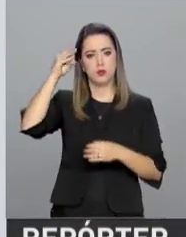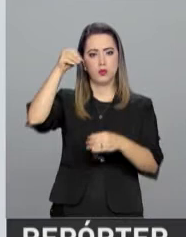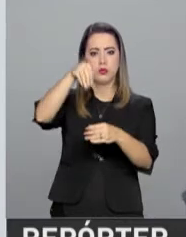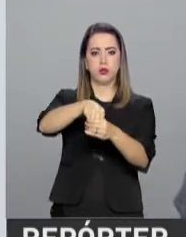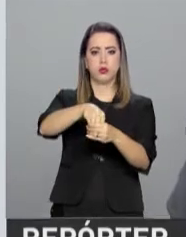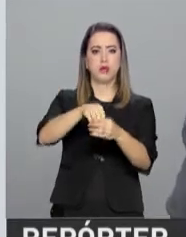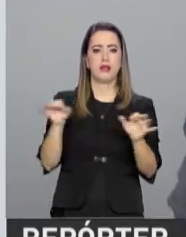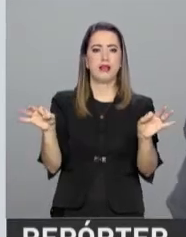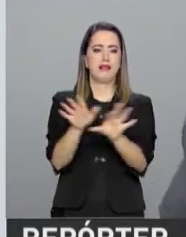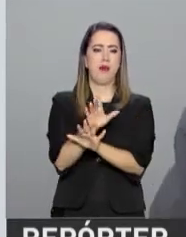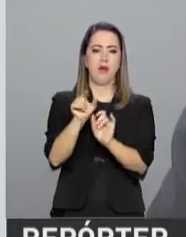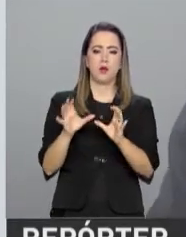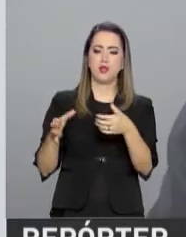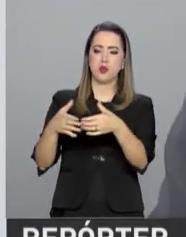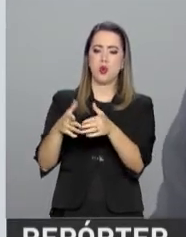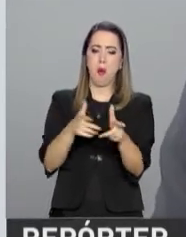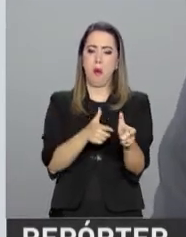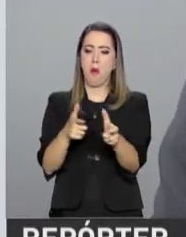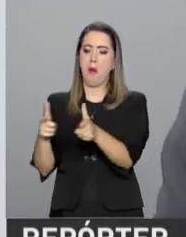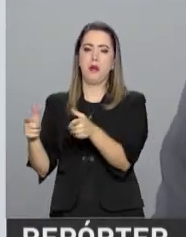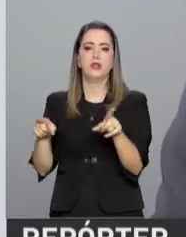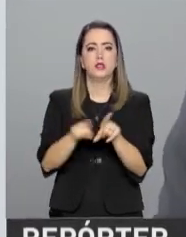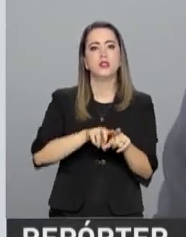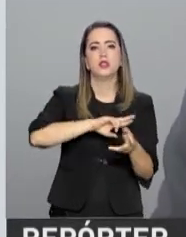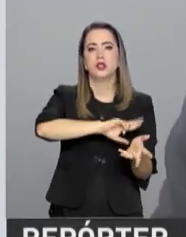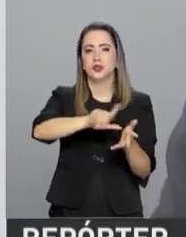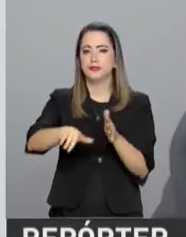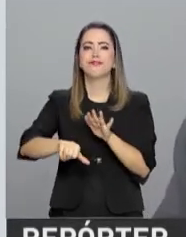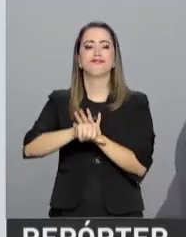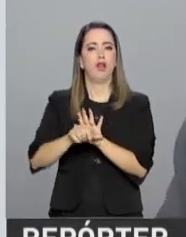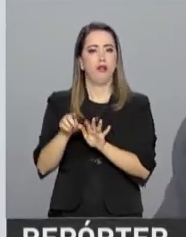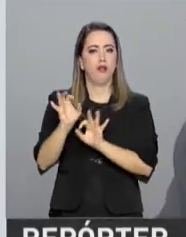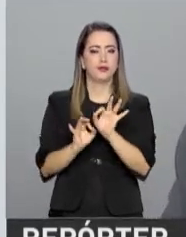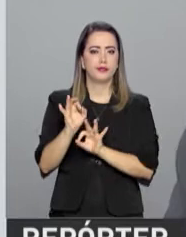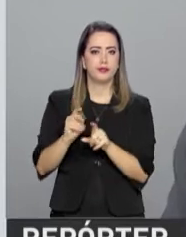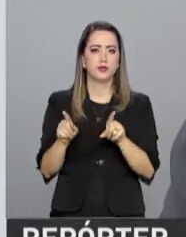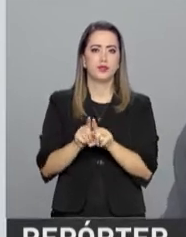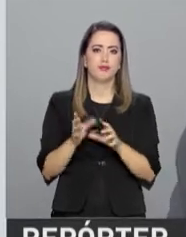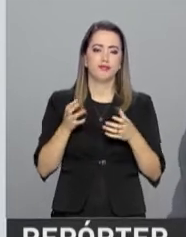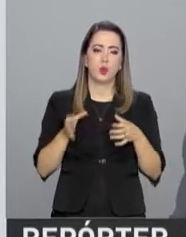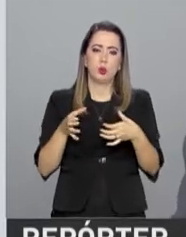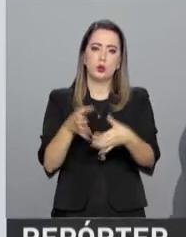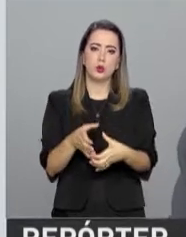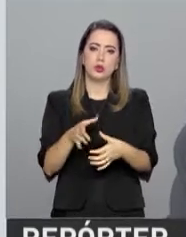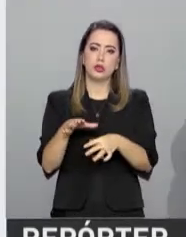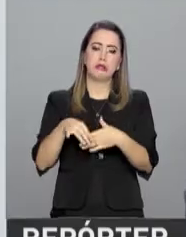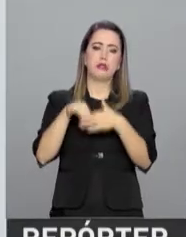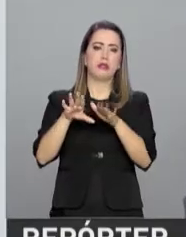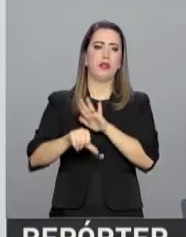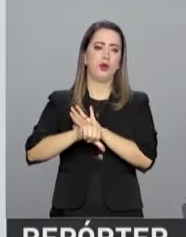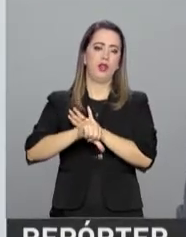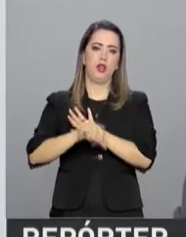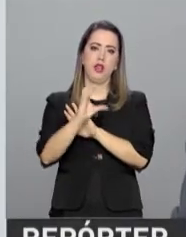acabar com esse banditismo desenfreado que se instalou há naquela cidade por força das organizações criminosas